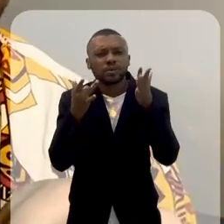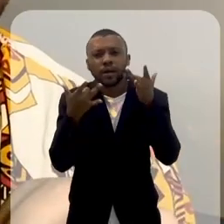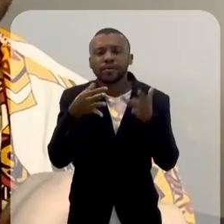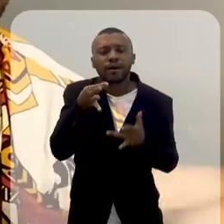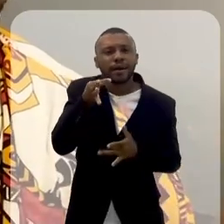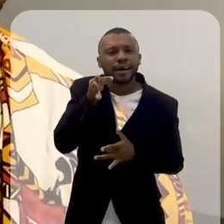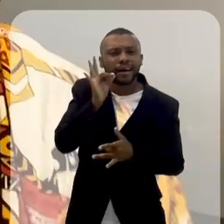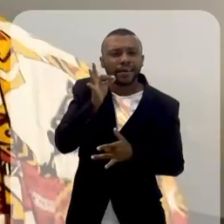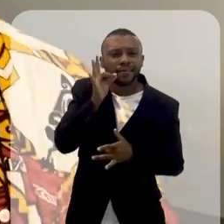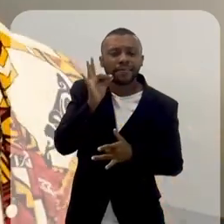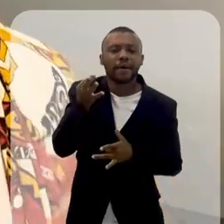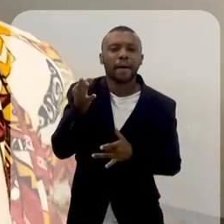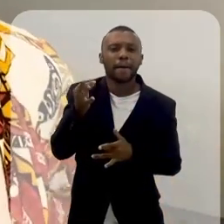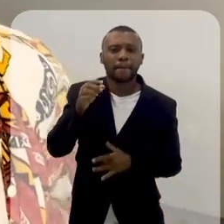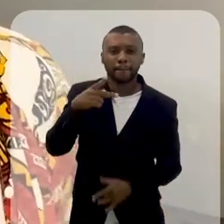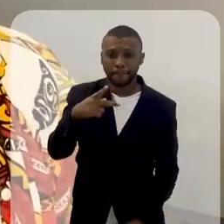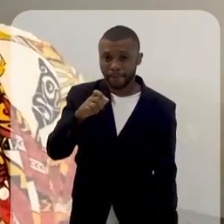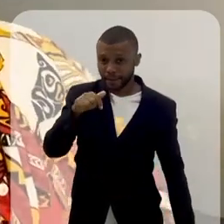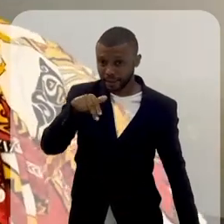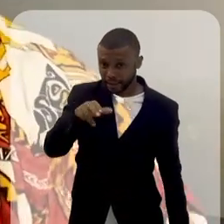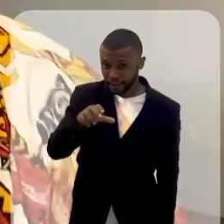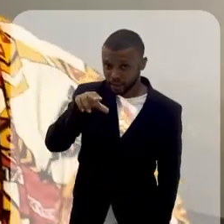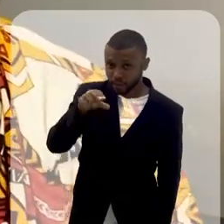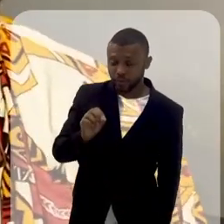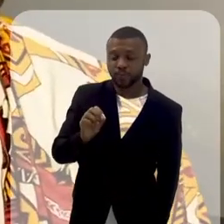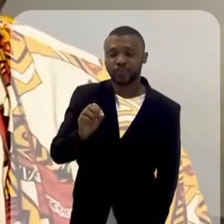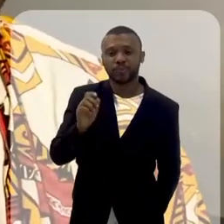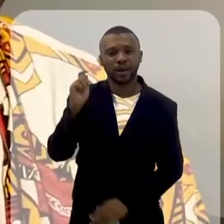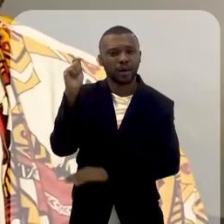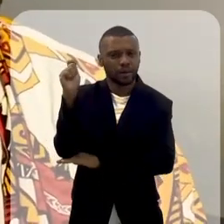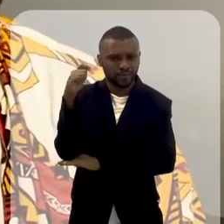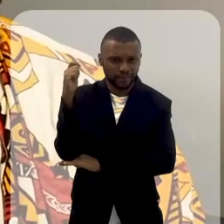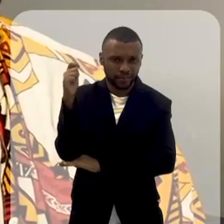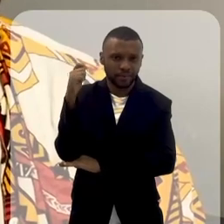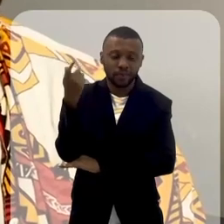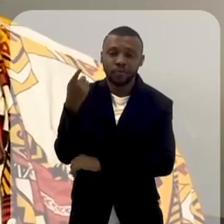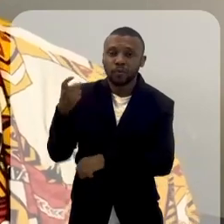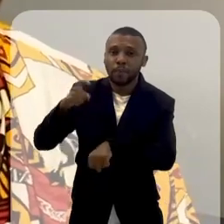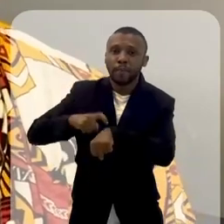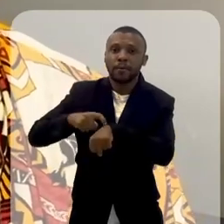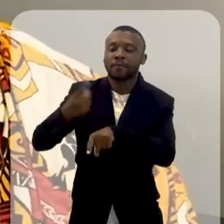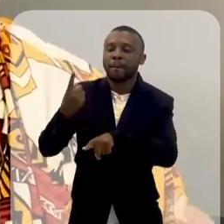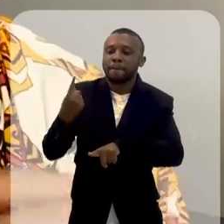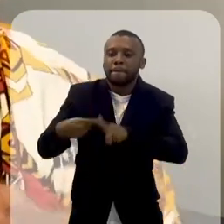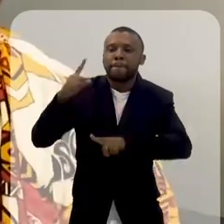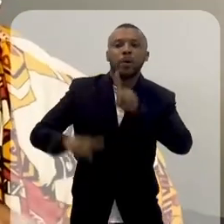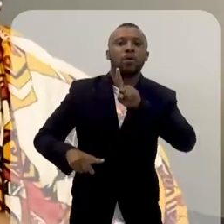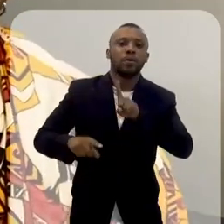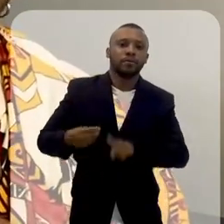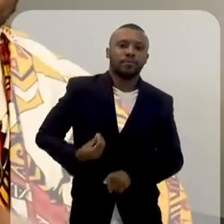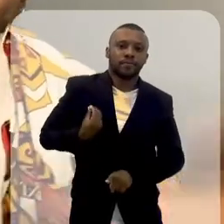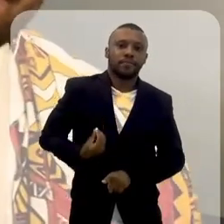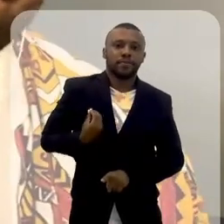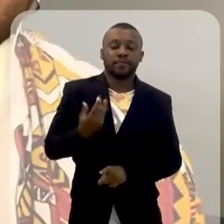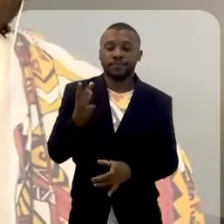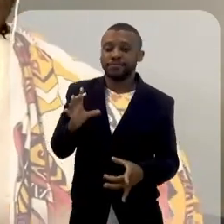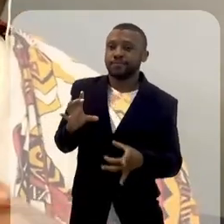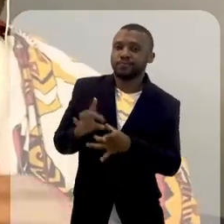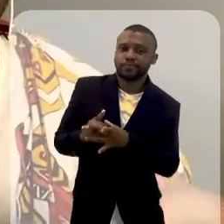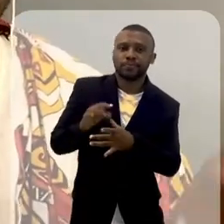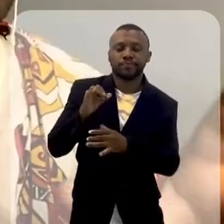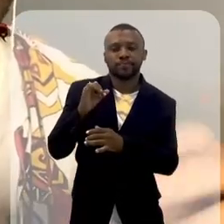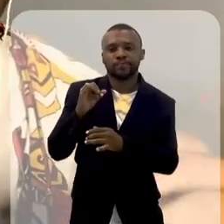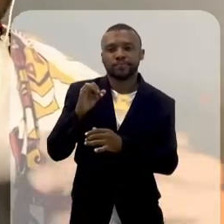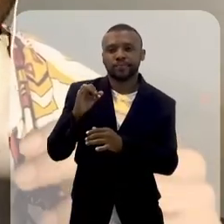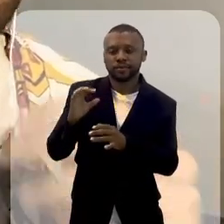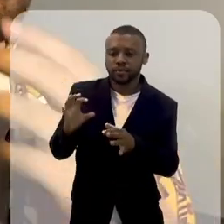apresentação no Teatro Café Pequeno, no Festival Midrash. E que foi um dos momentos, foi o que mudou a minha vida, foi